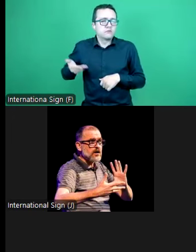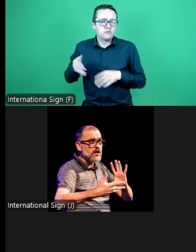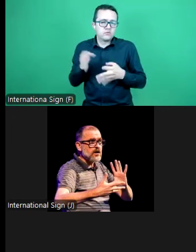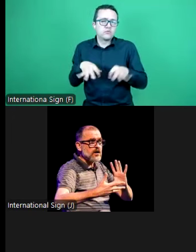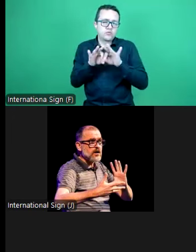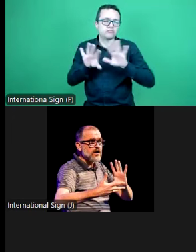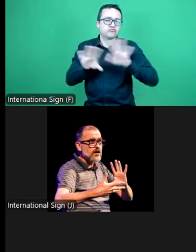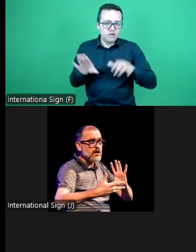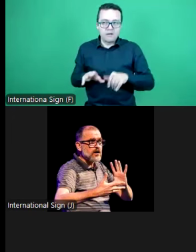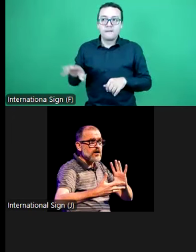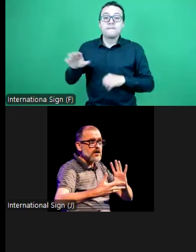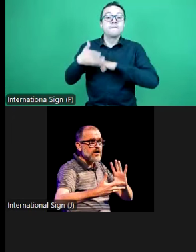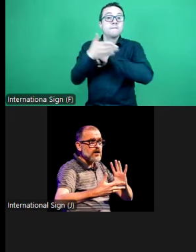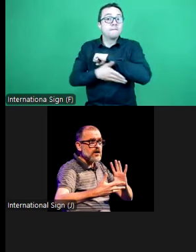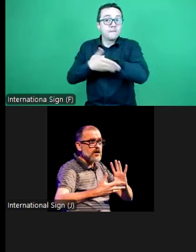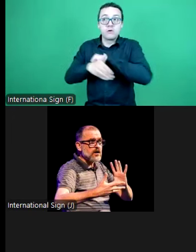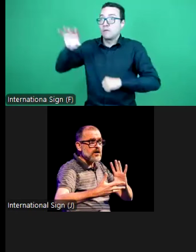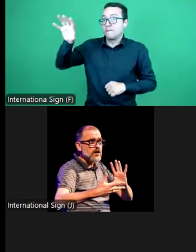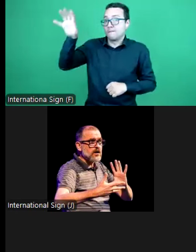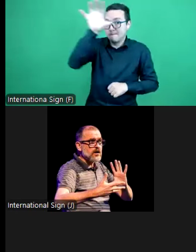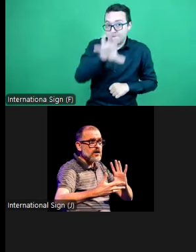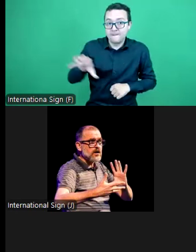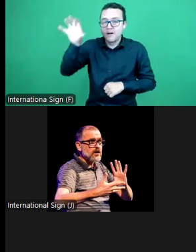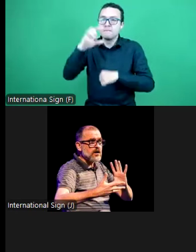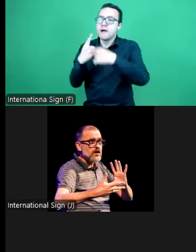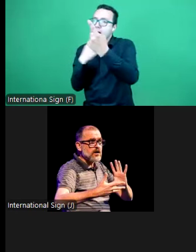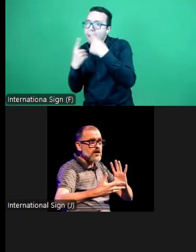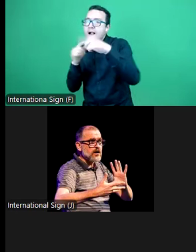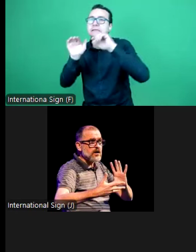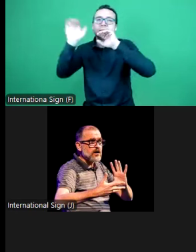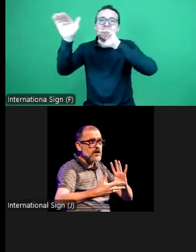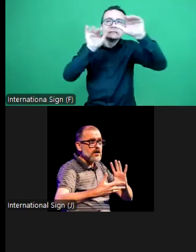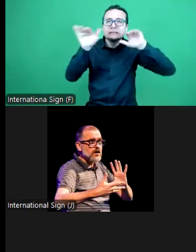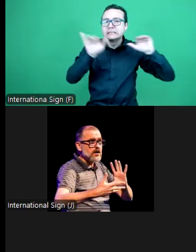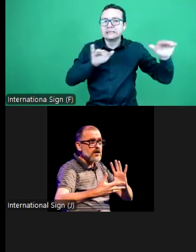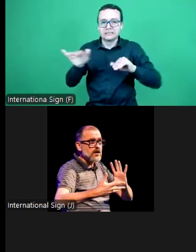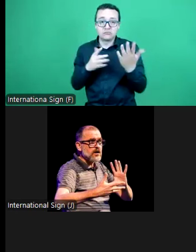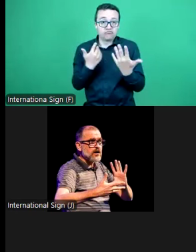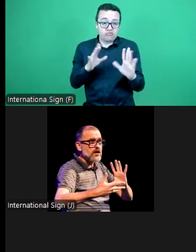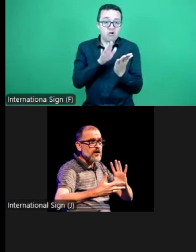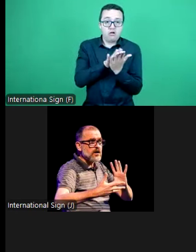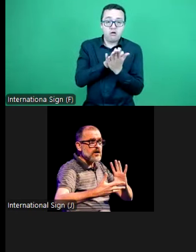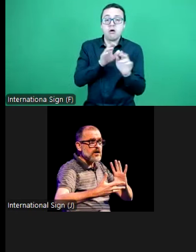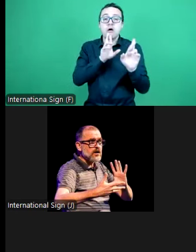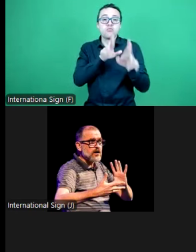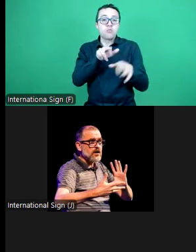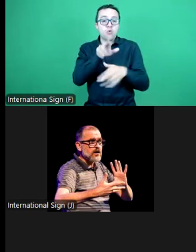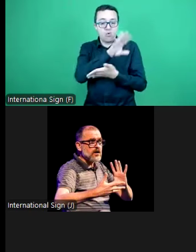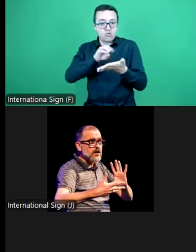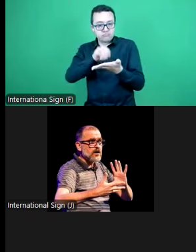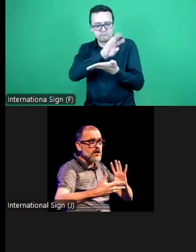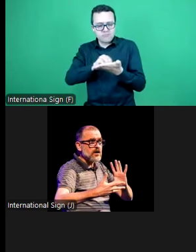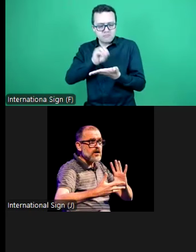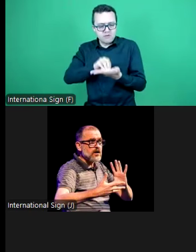aos países, de fato, esse ano, vimos aquilo com o relatório de segurança do